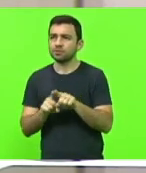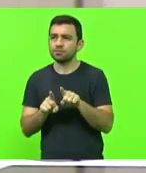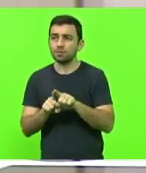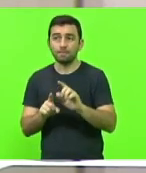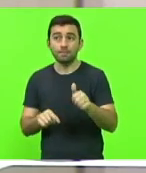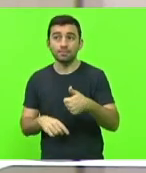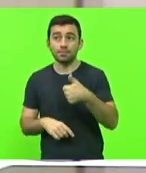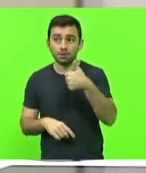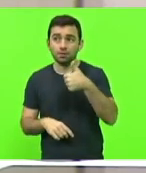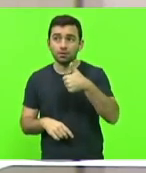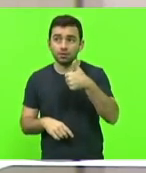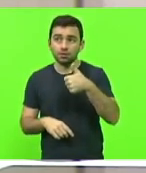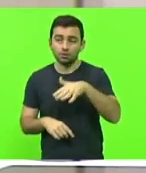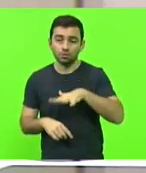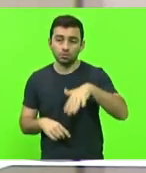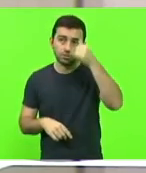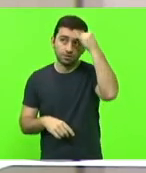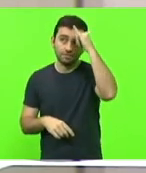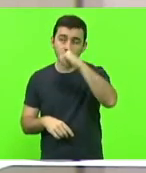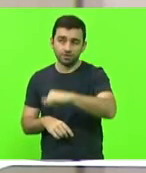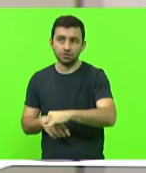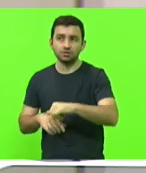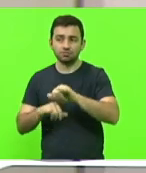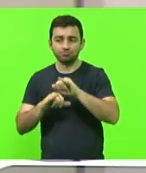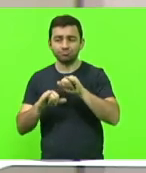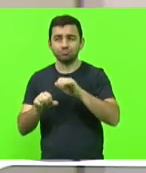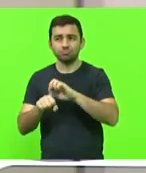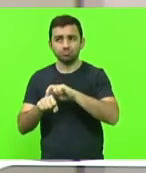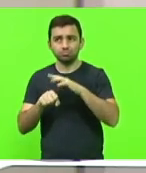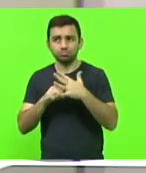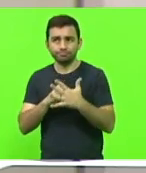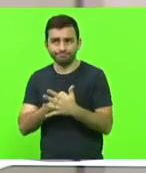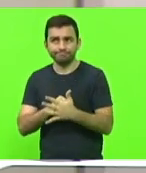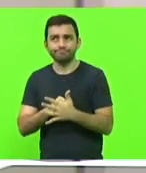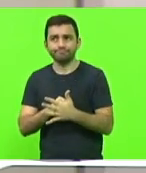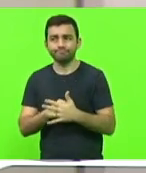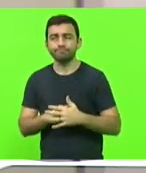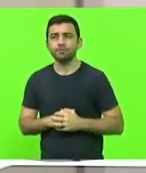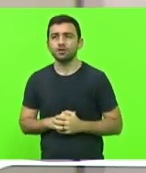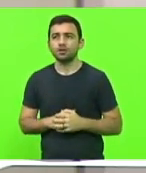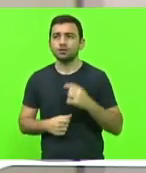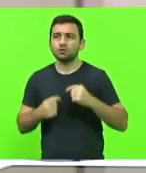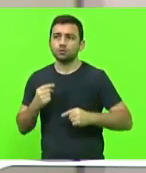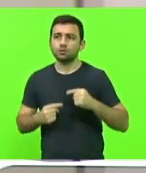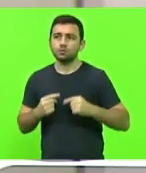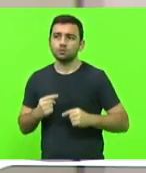melhores no combate à pandemia do Covid-19. Em discussão?